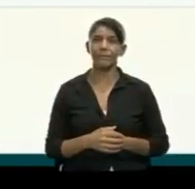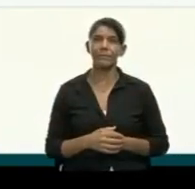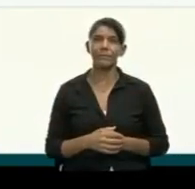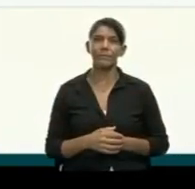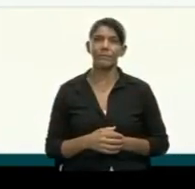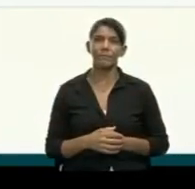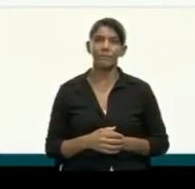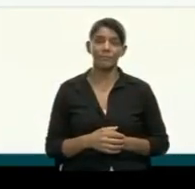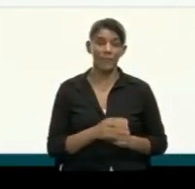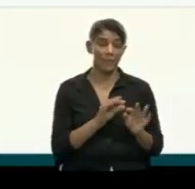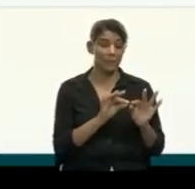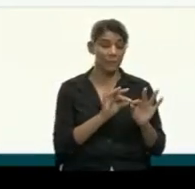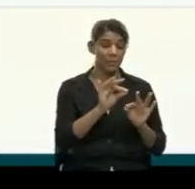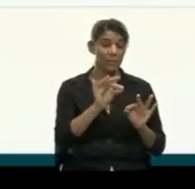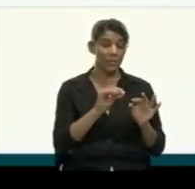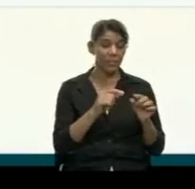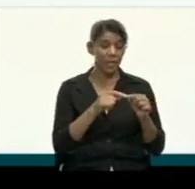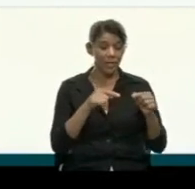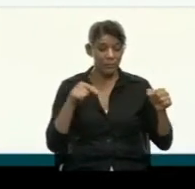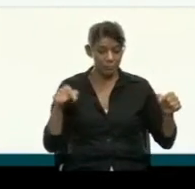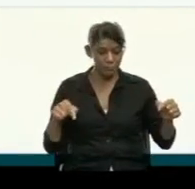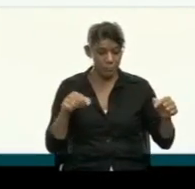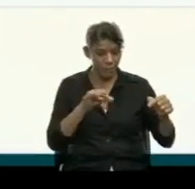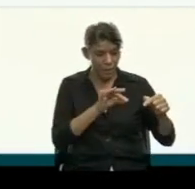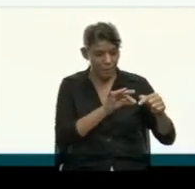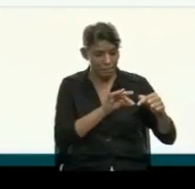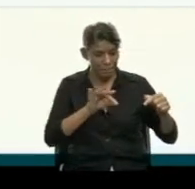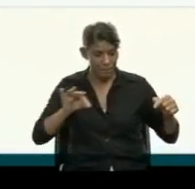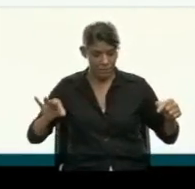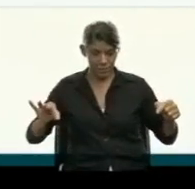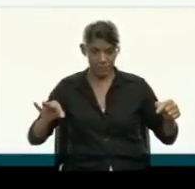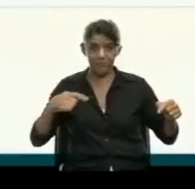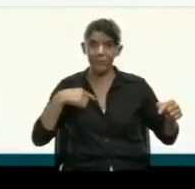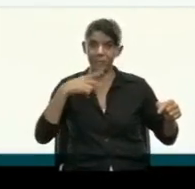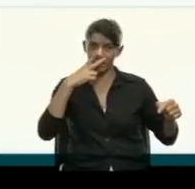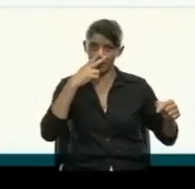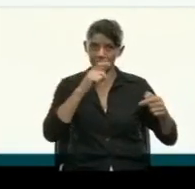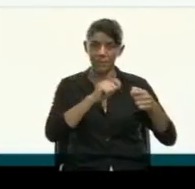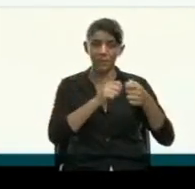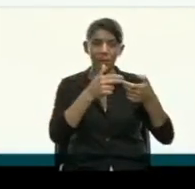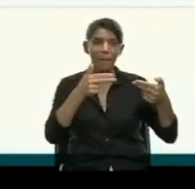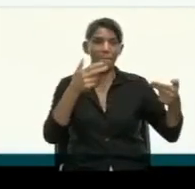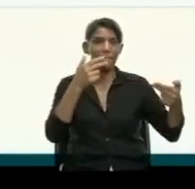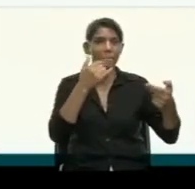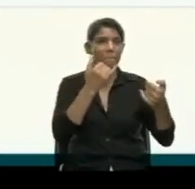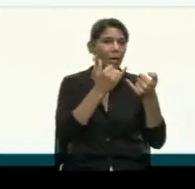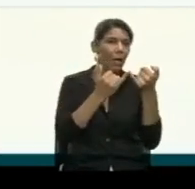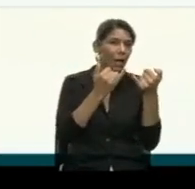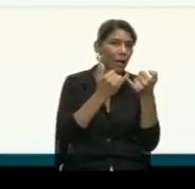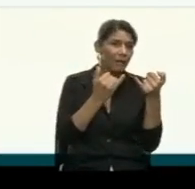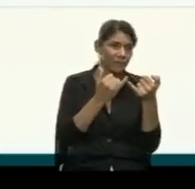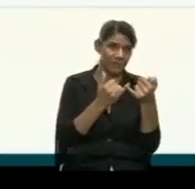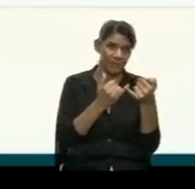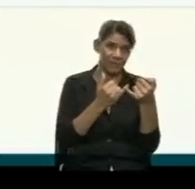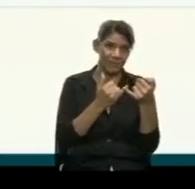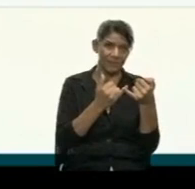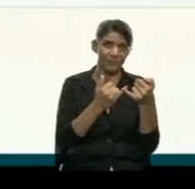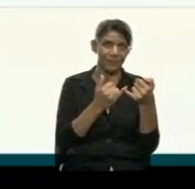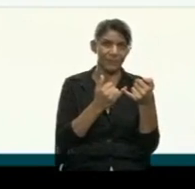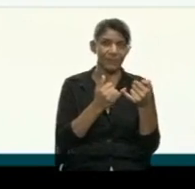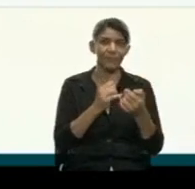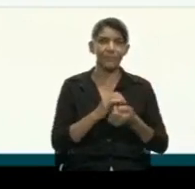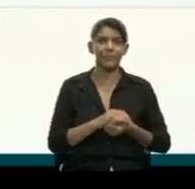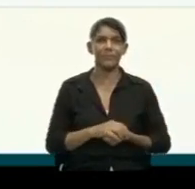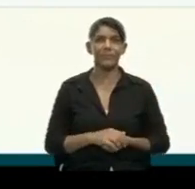Viu? Medida de eixo a eixo. A gente vai fazer algo parecido, tá? Não vai ser tão exato assim por conta do tamanho